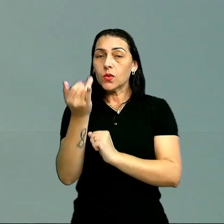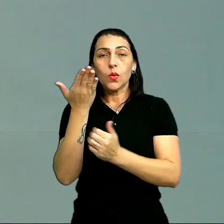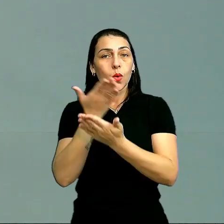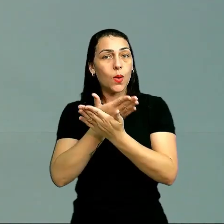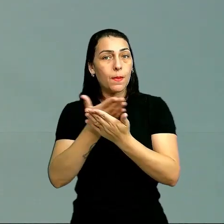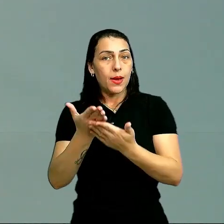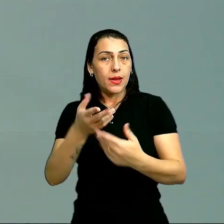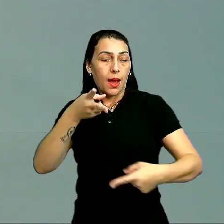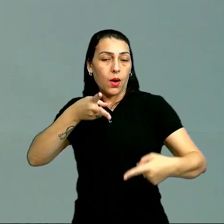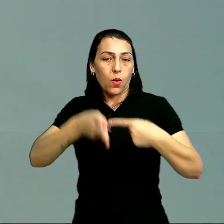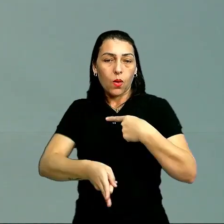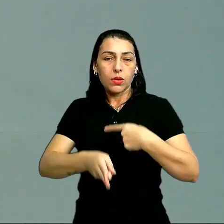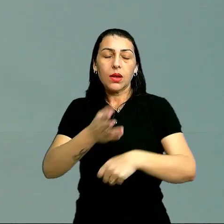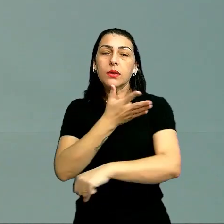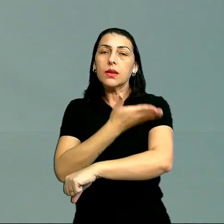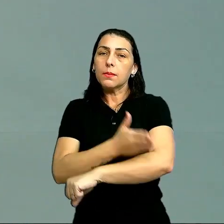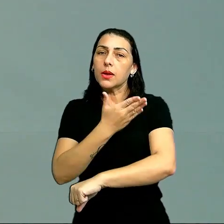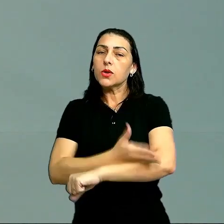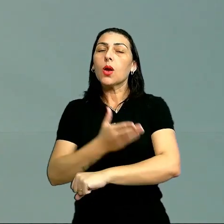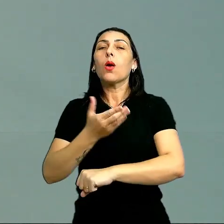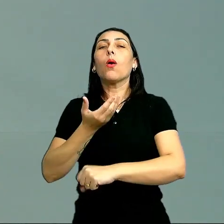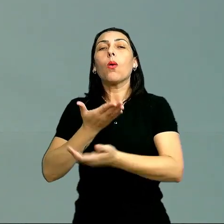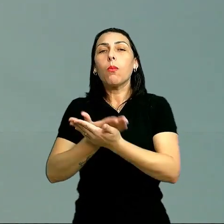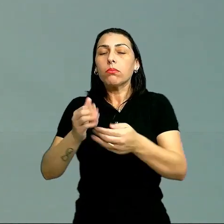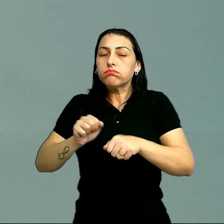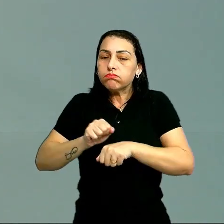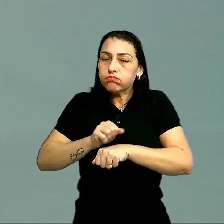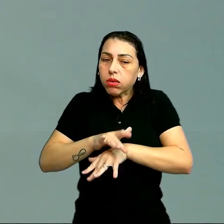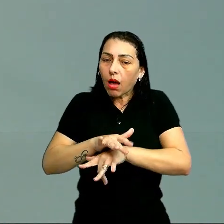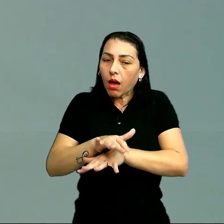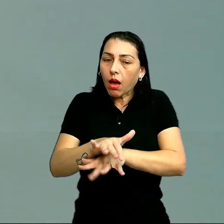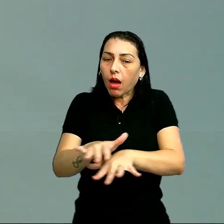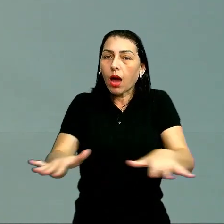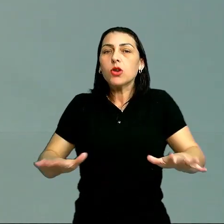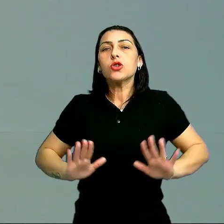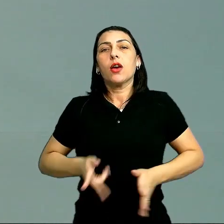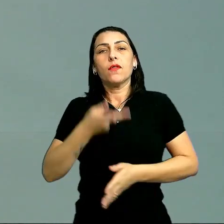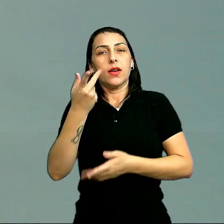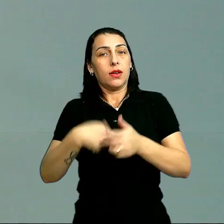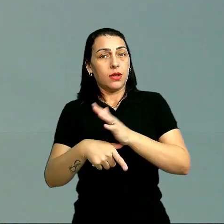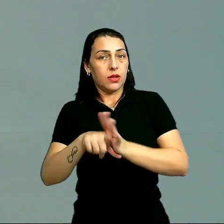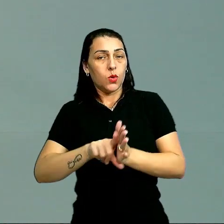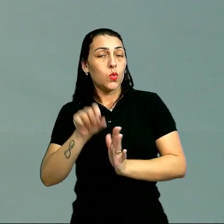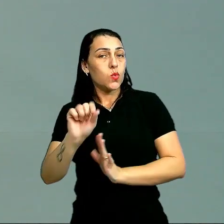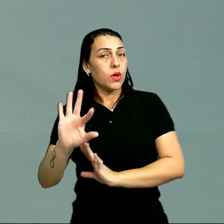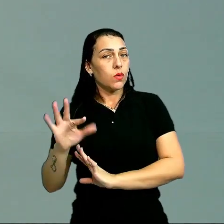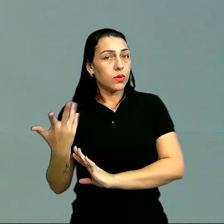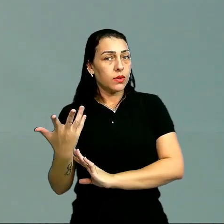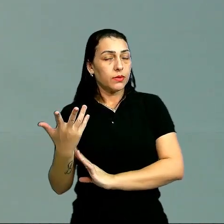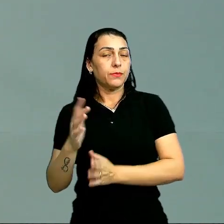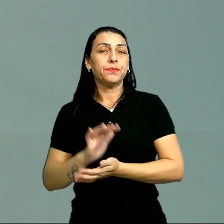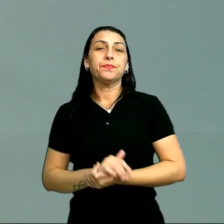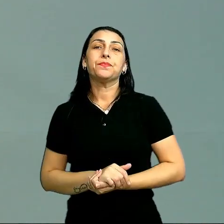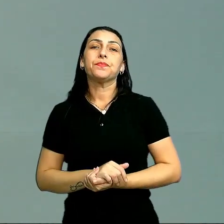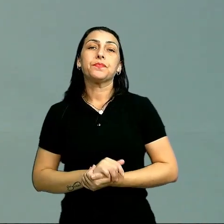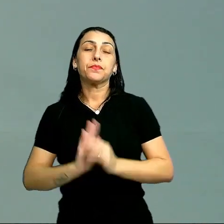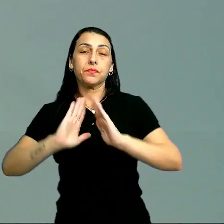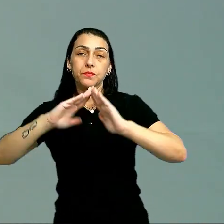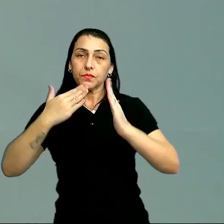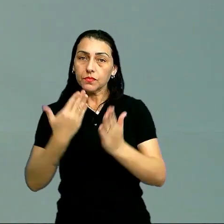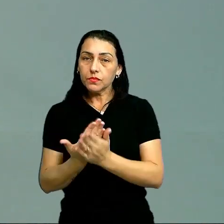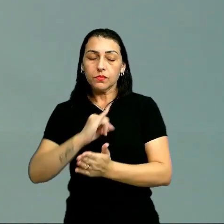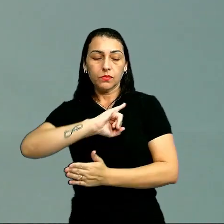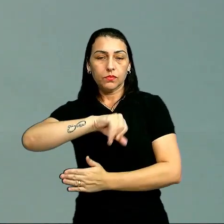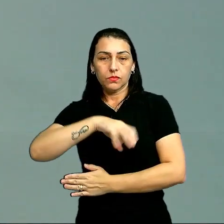começar a coibir esse tipo de prática, ela começa a se difundir, como eu já falei anteriormente. E aí, o que aconteceu, né? A escola aqui,